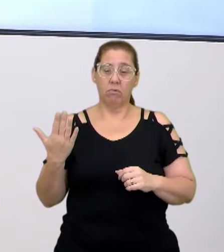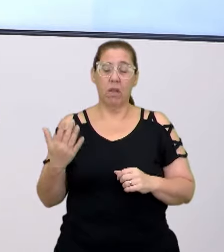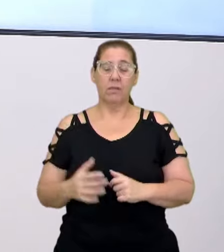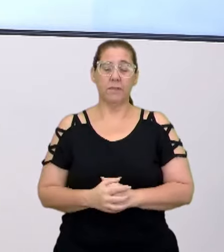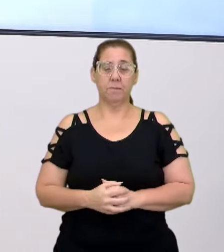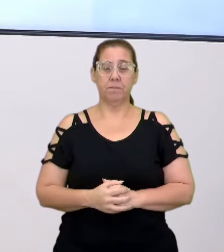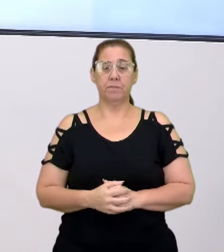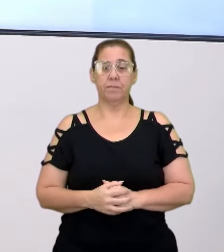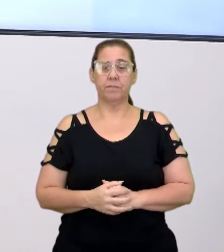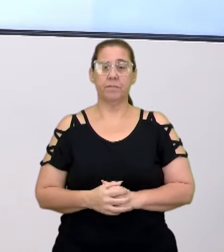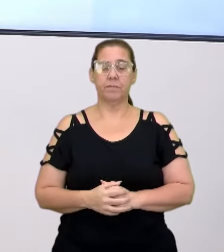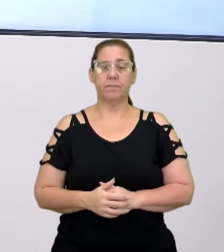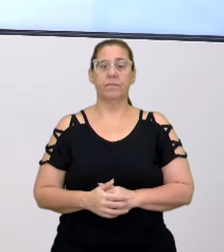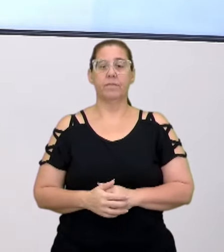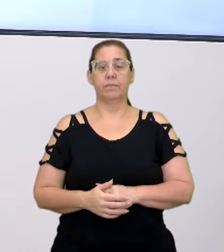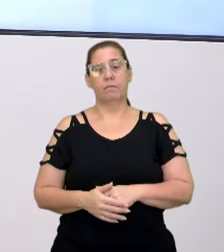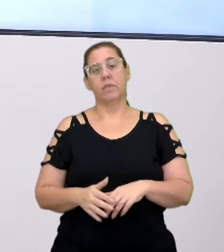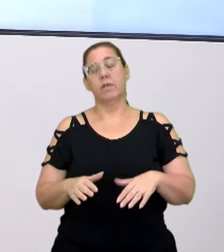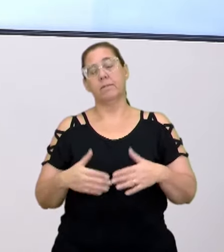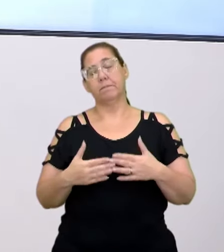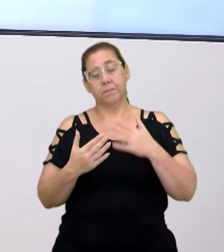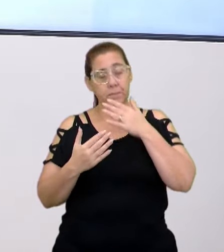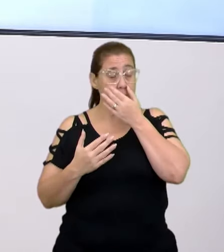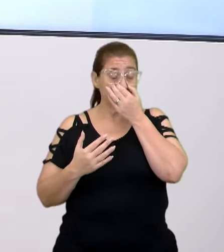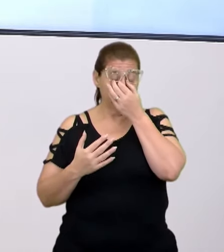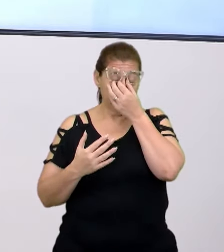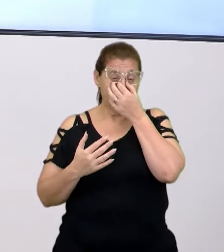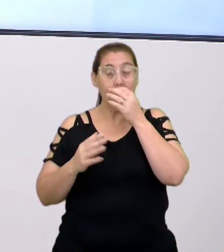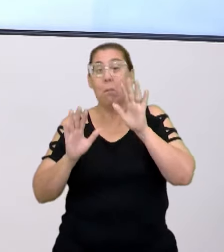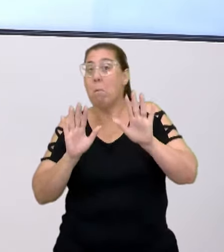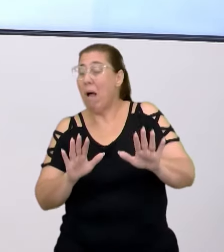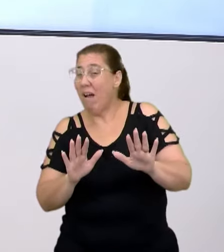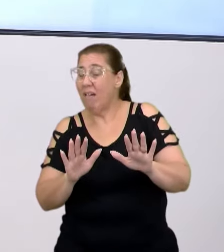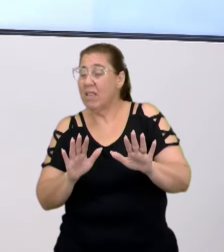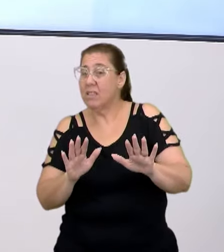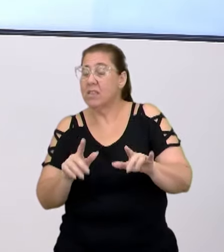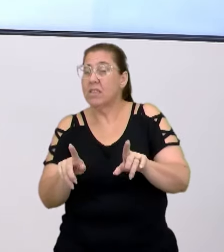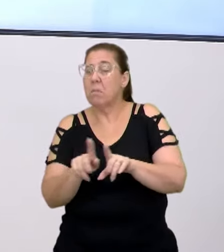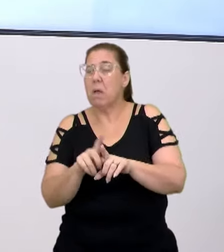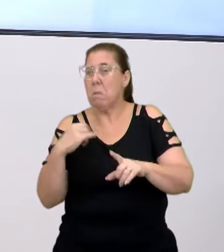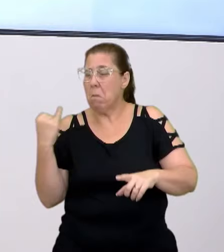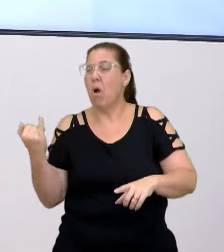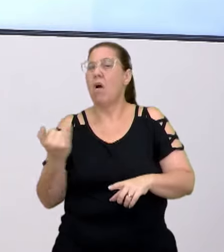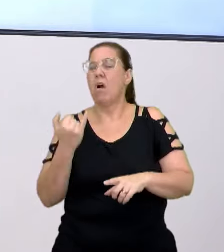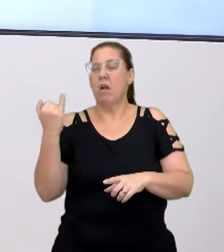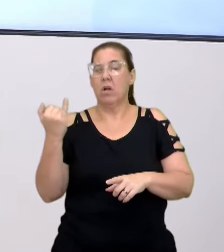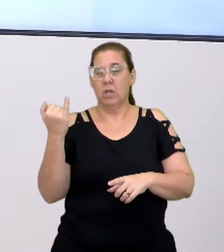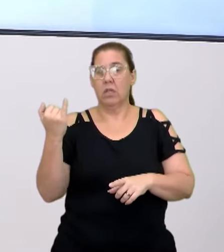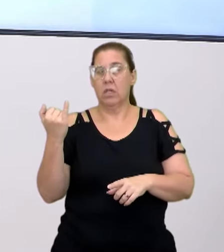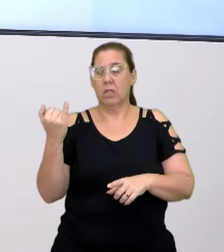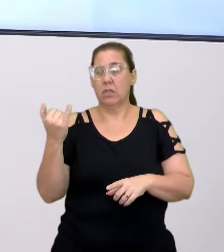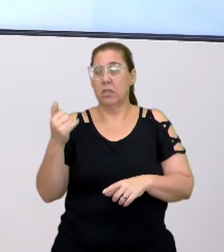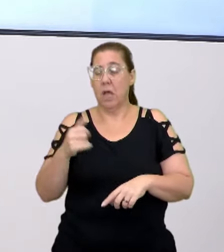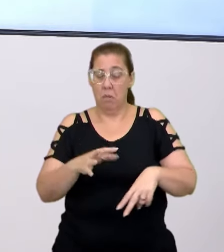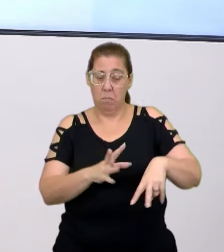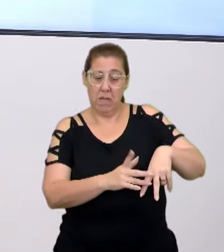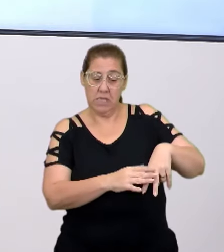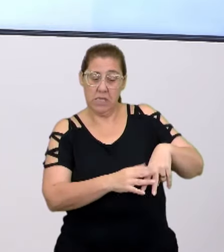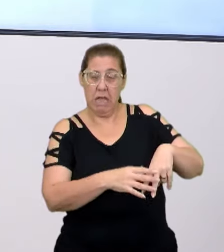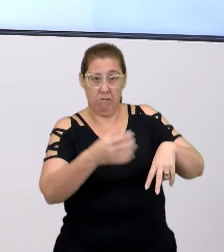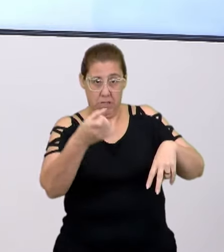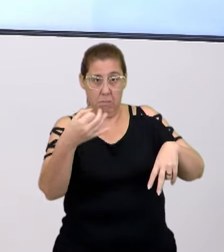em quando. Então, aí a cefaleia ocasional. Mas uma outra coisa importante, né, que a nossa mulher aqui